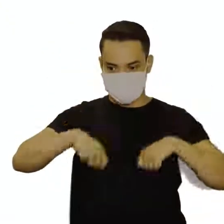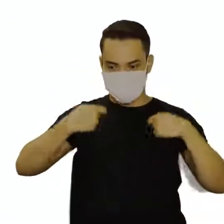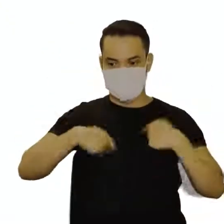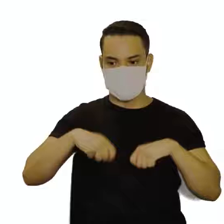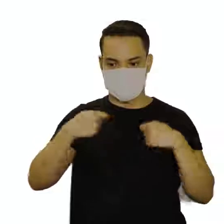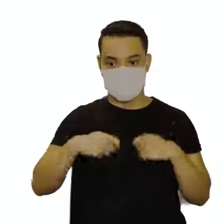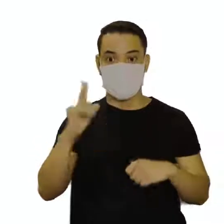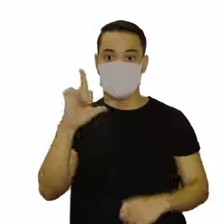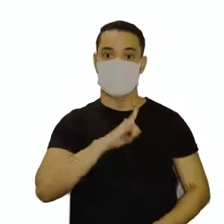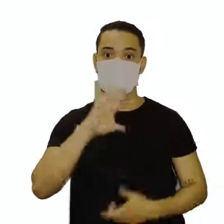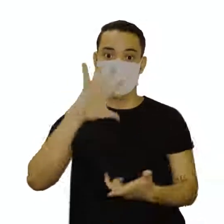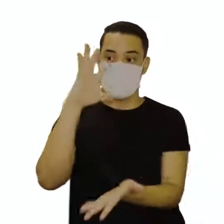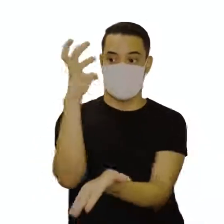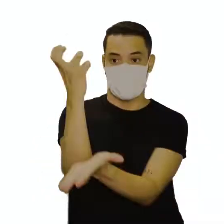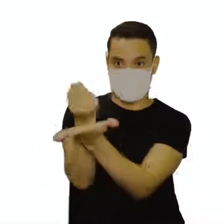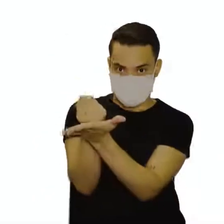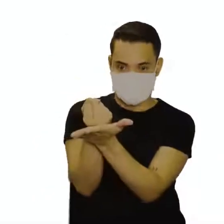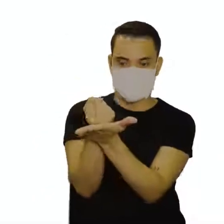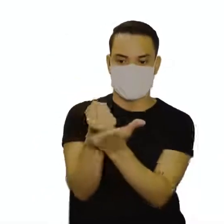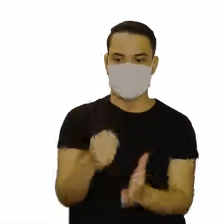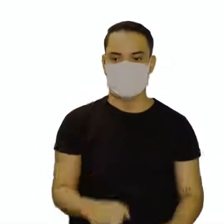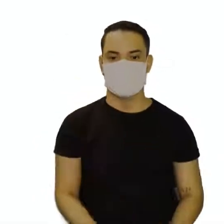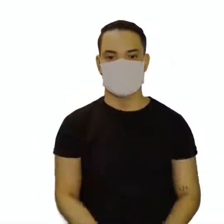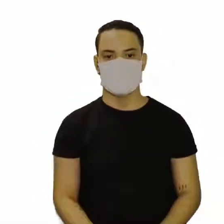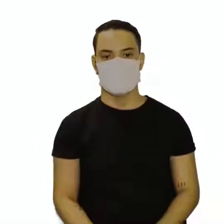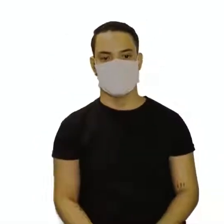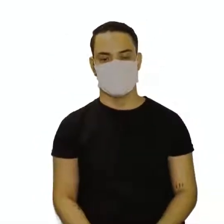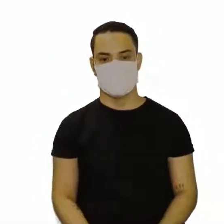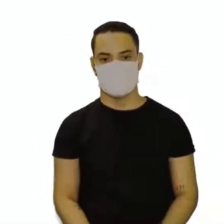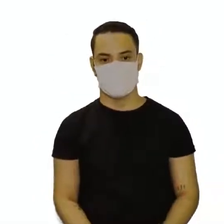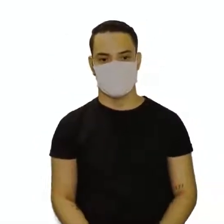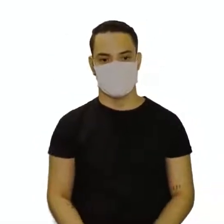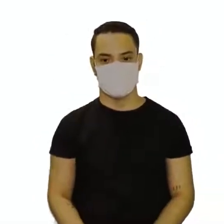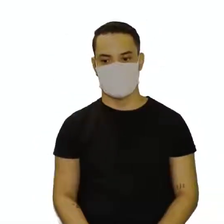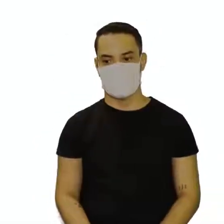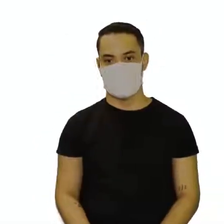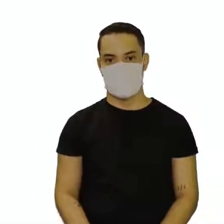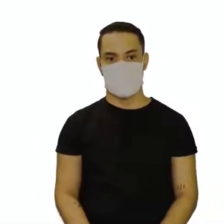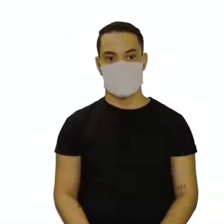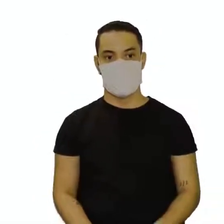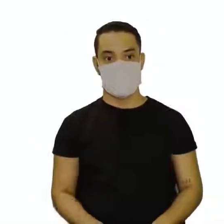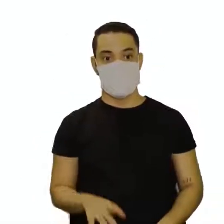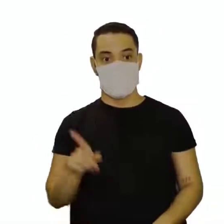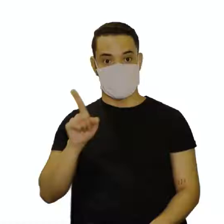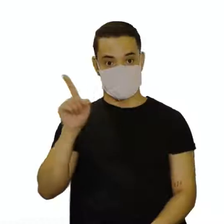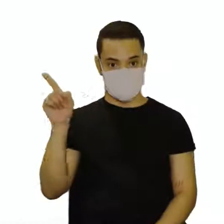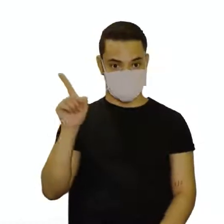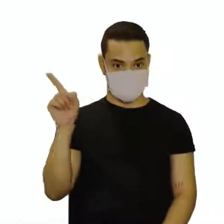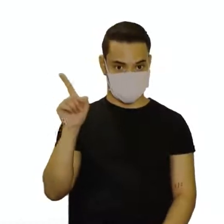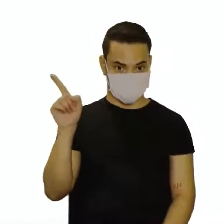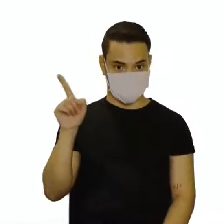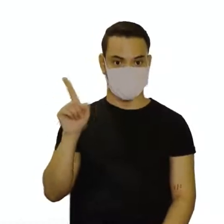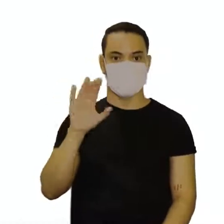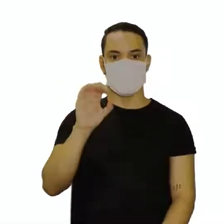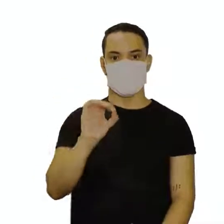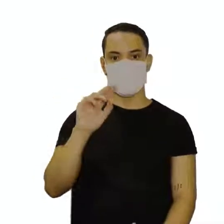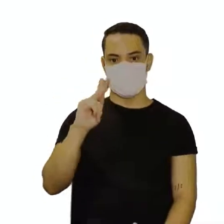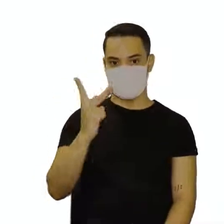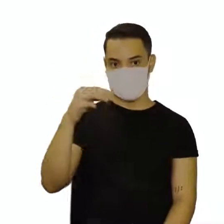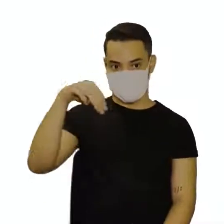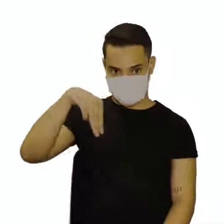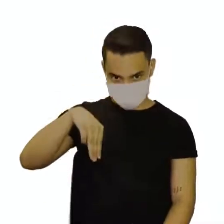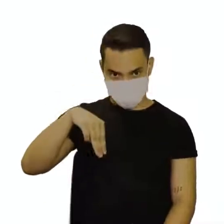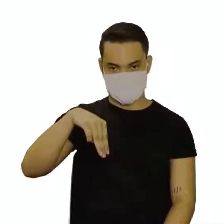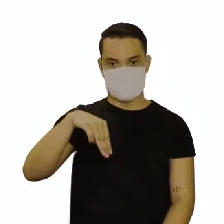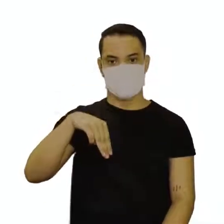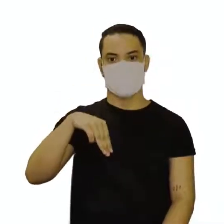esteja ali registrado. Bom, Georg Simon Ohm, no caso, a lei de Ohm,